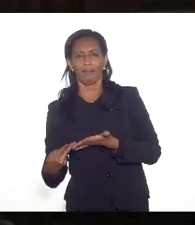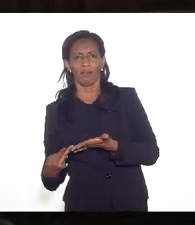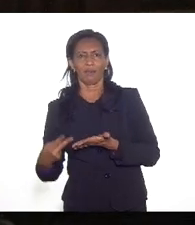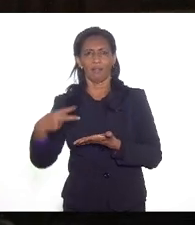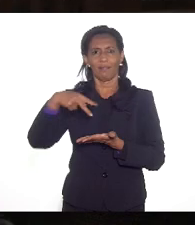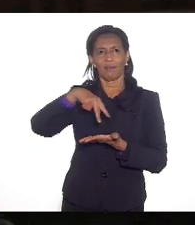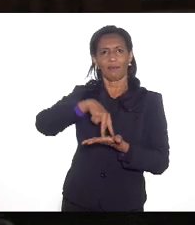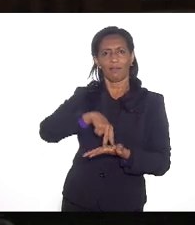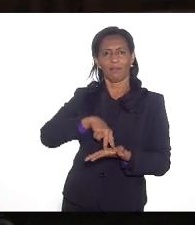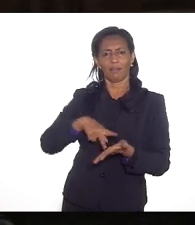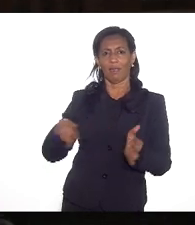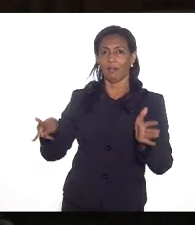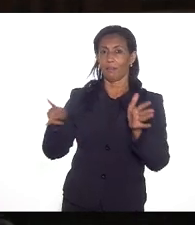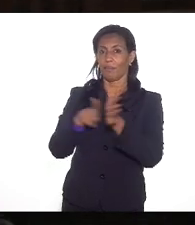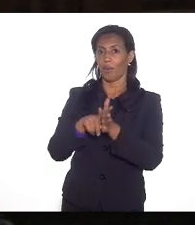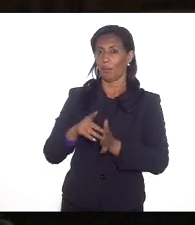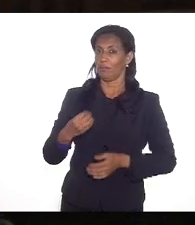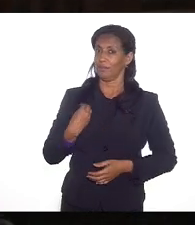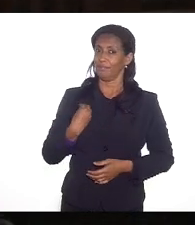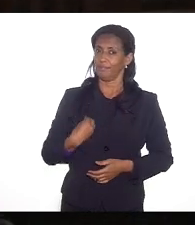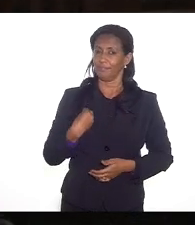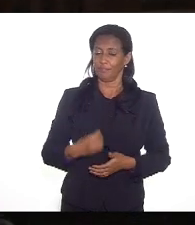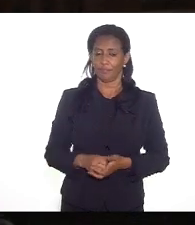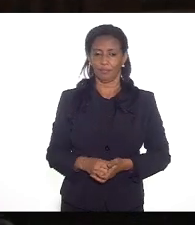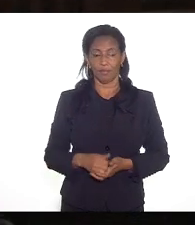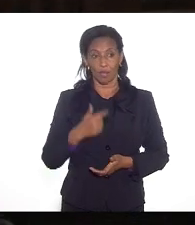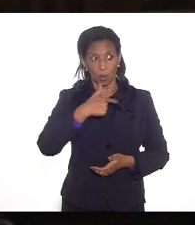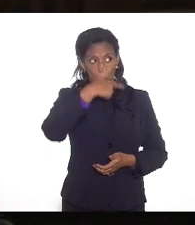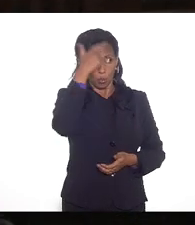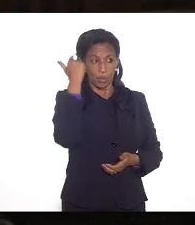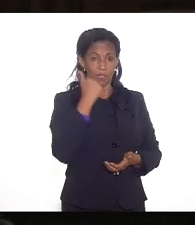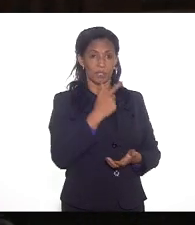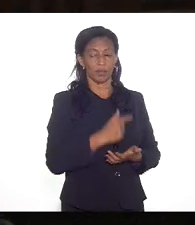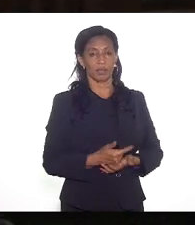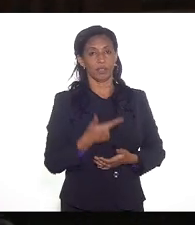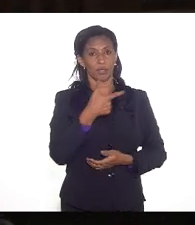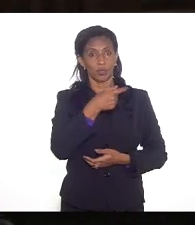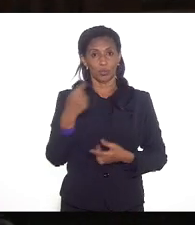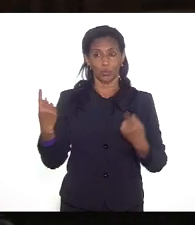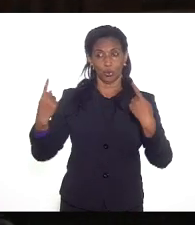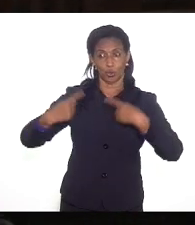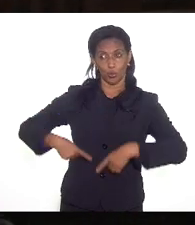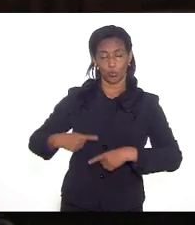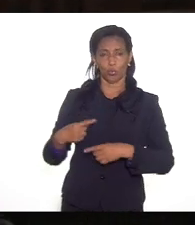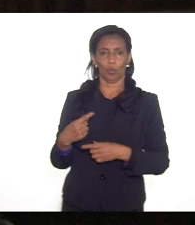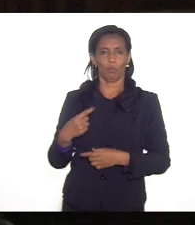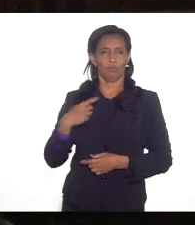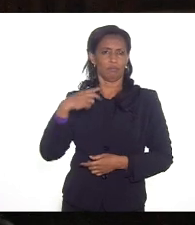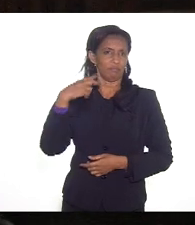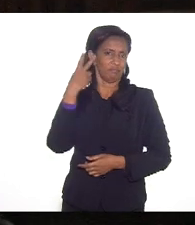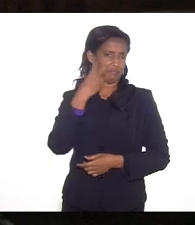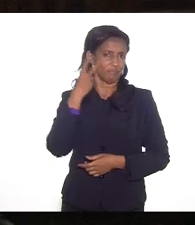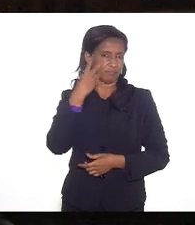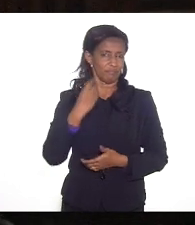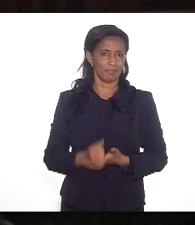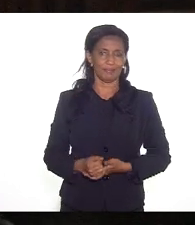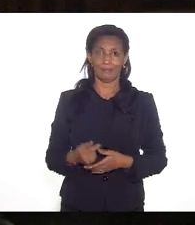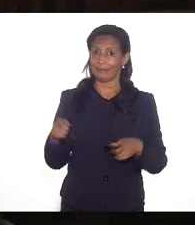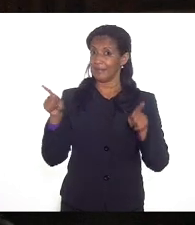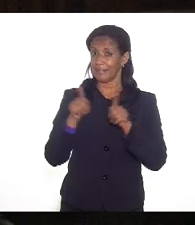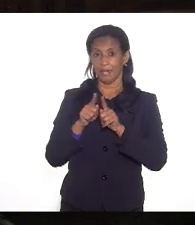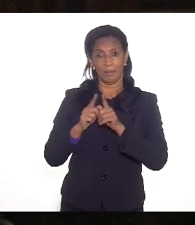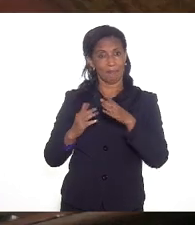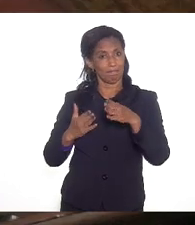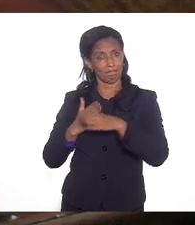fazem parte da dinâmica da vida Luiz Paulo em 2 mil consegue disputou eleição de vereador e não